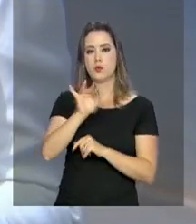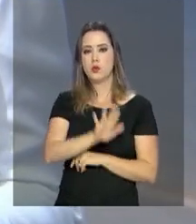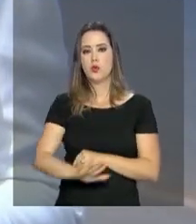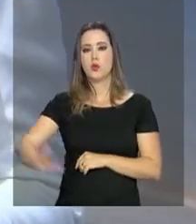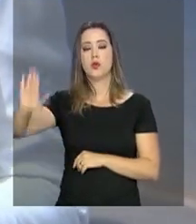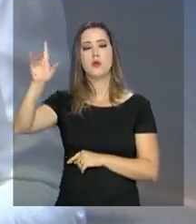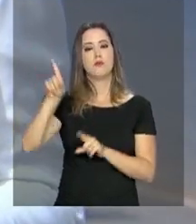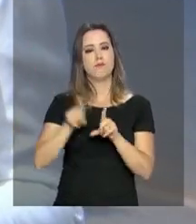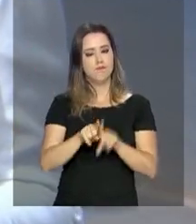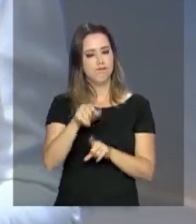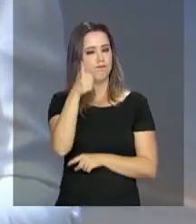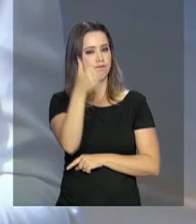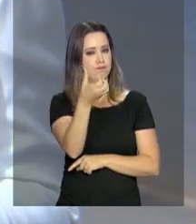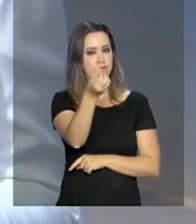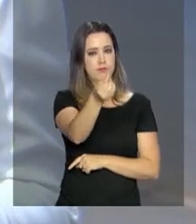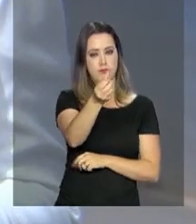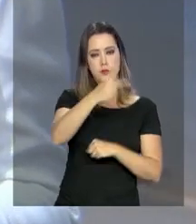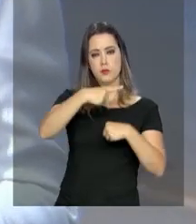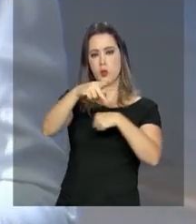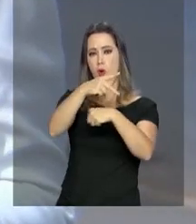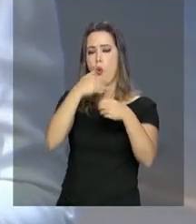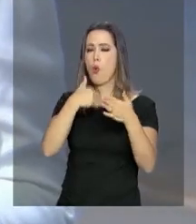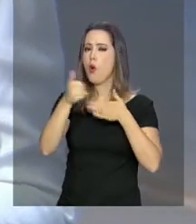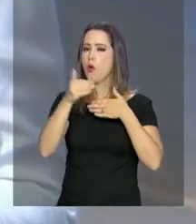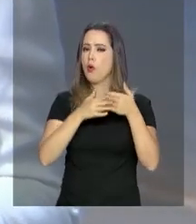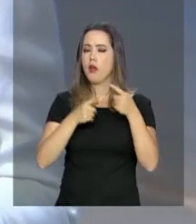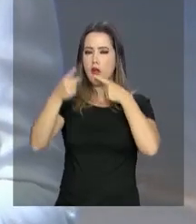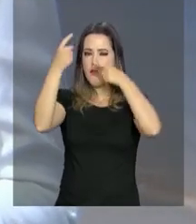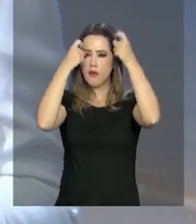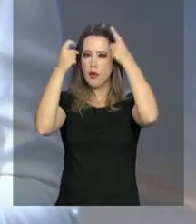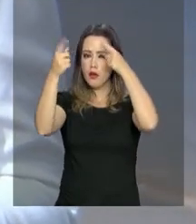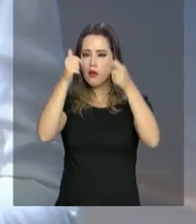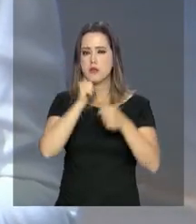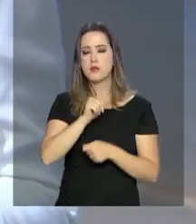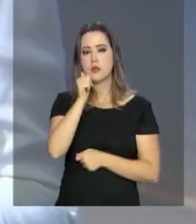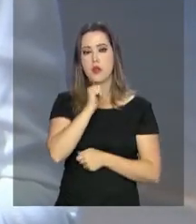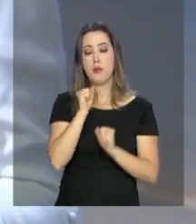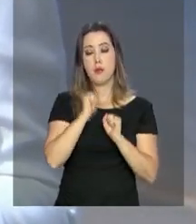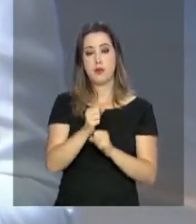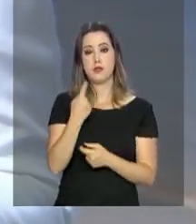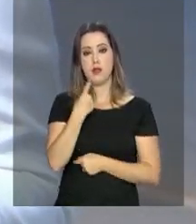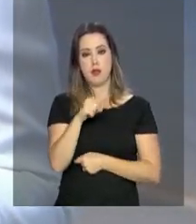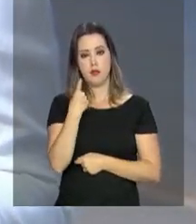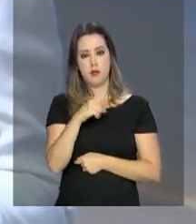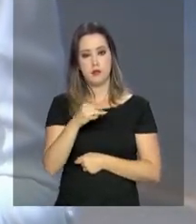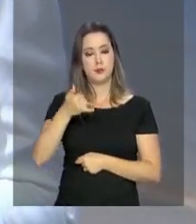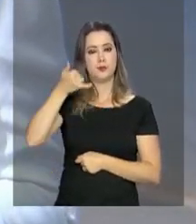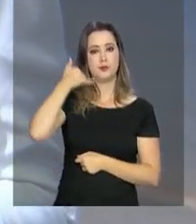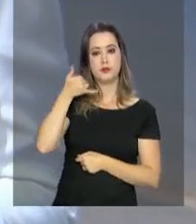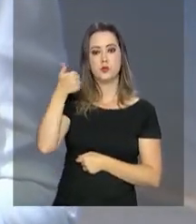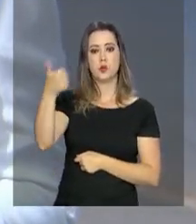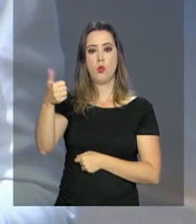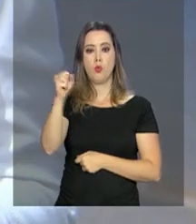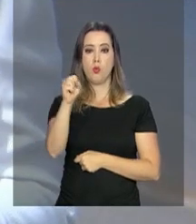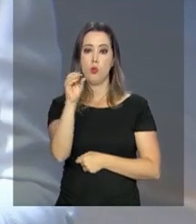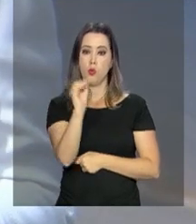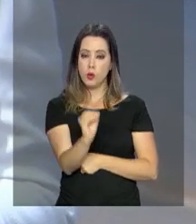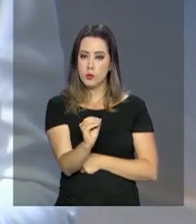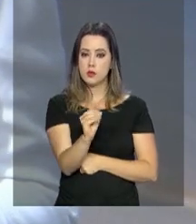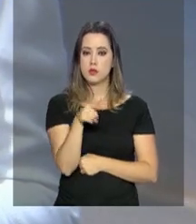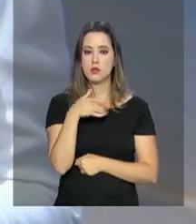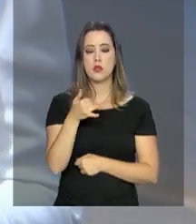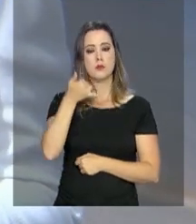em mais 16 países toda e qualquer violência contra a mulher pode ser denunciada pelo número 180 a central